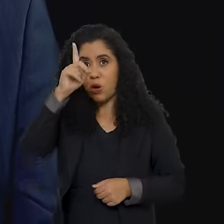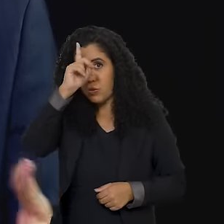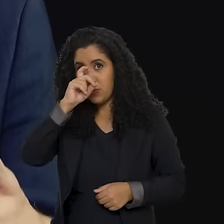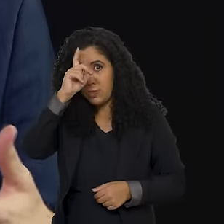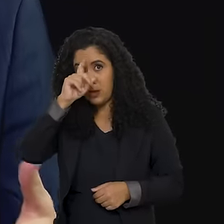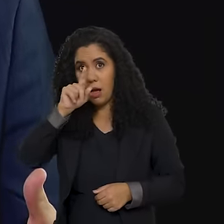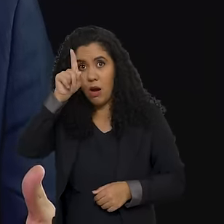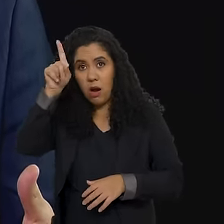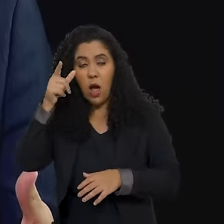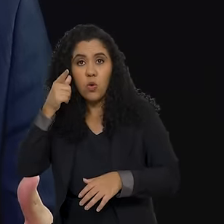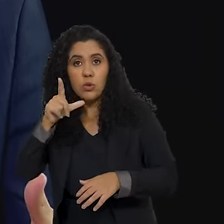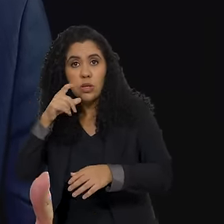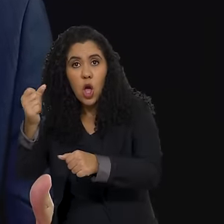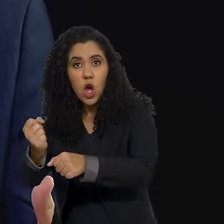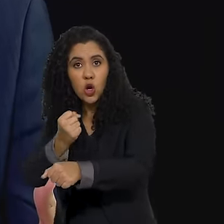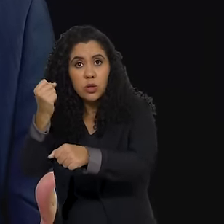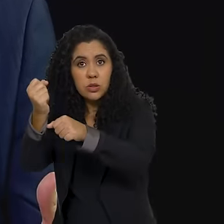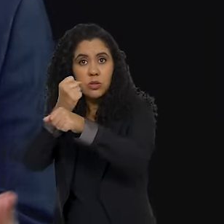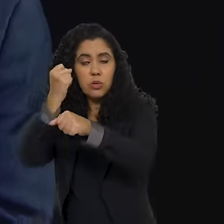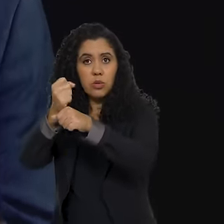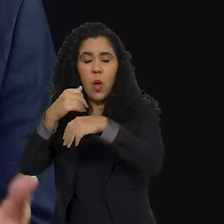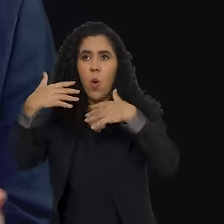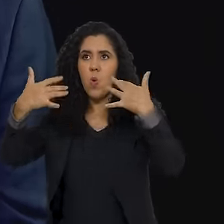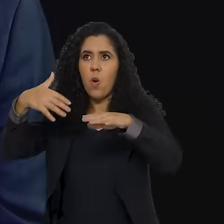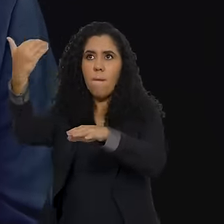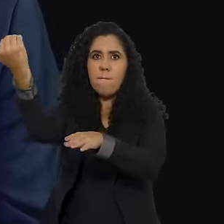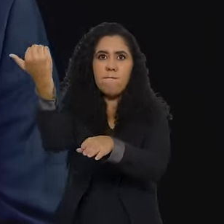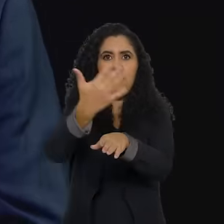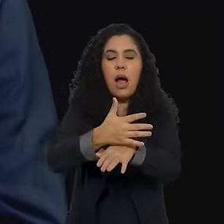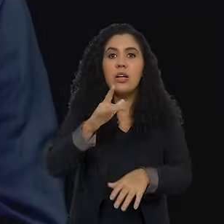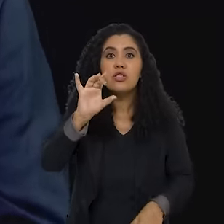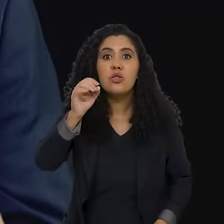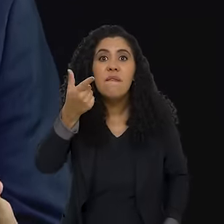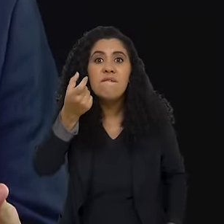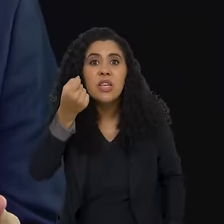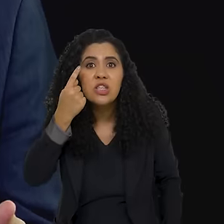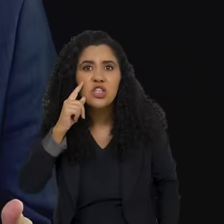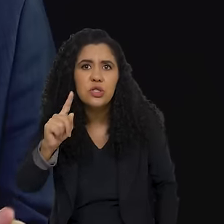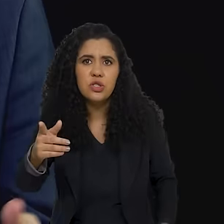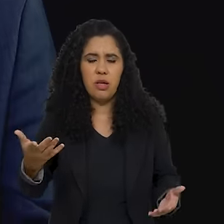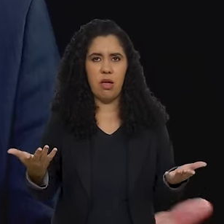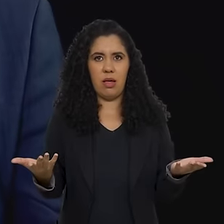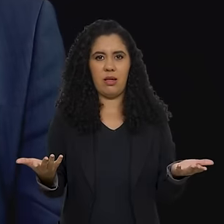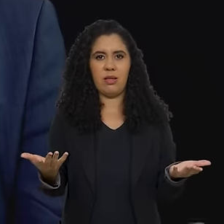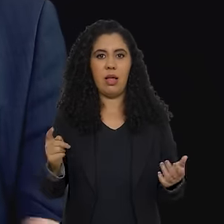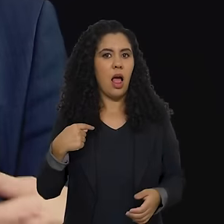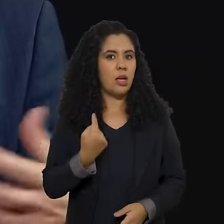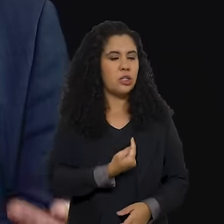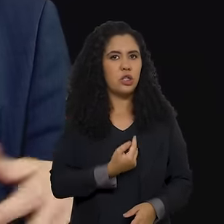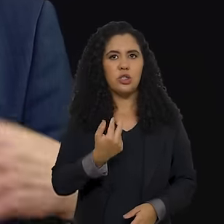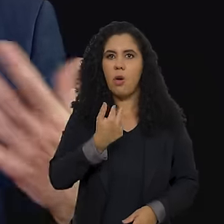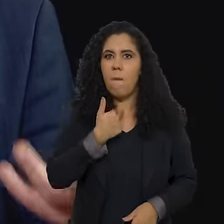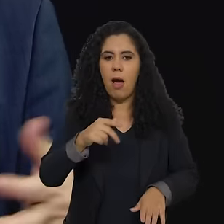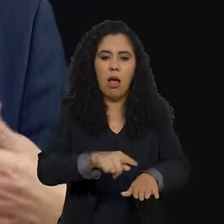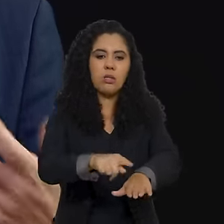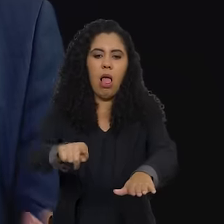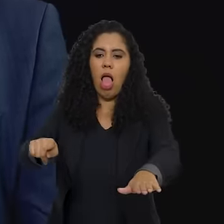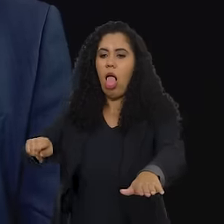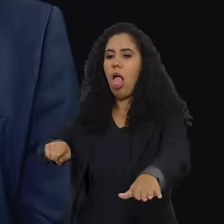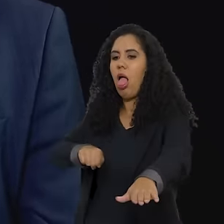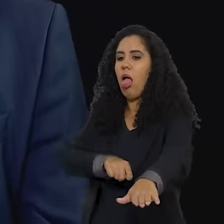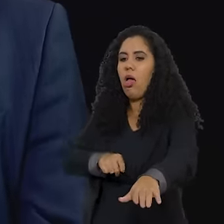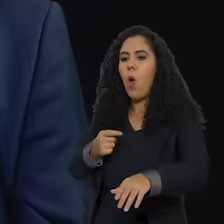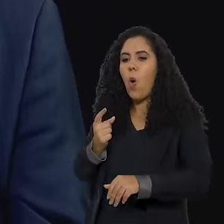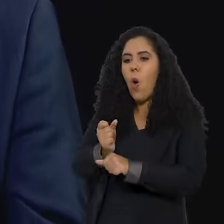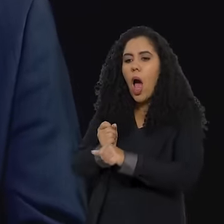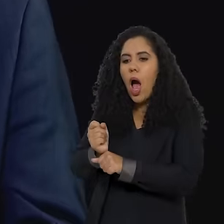hospital de alta complexidade que não existia do nada em 20 dias. A gente não pode ficar um ano, dois anos, três